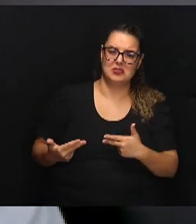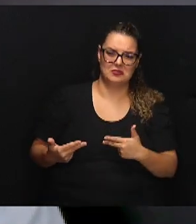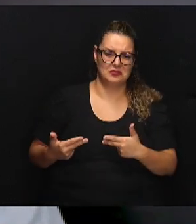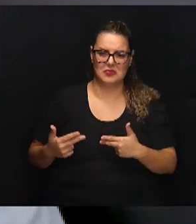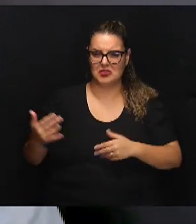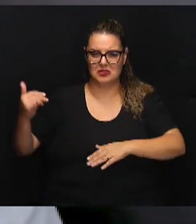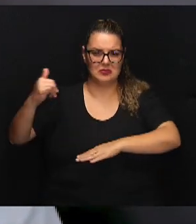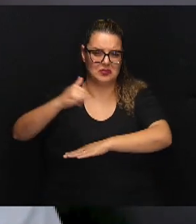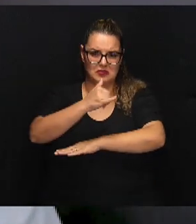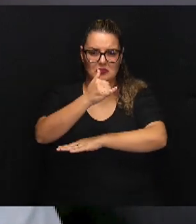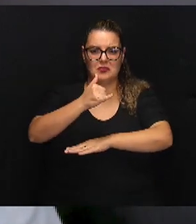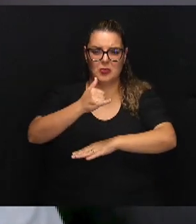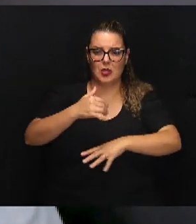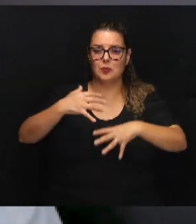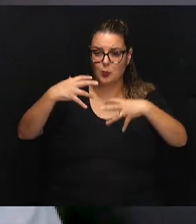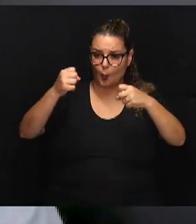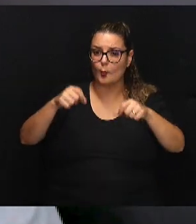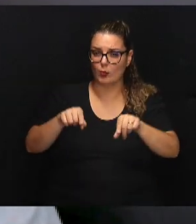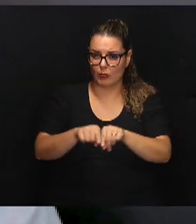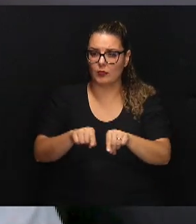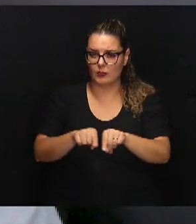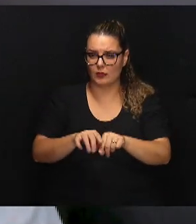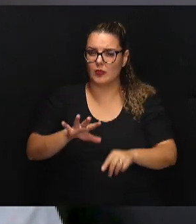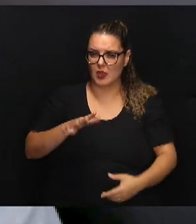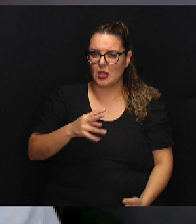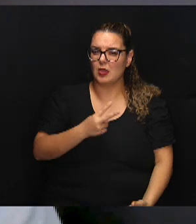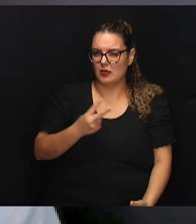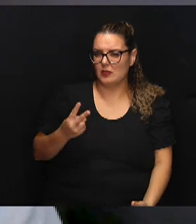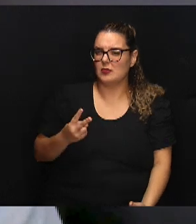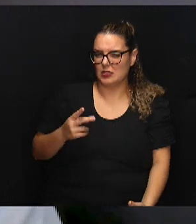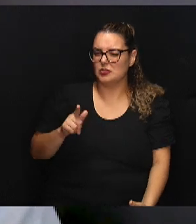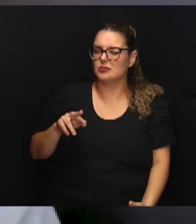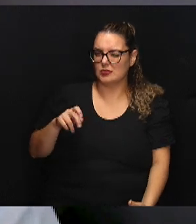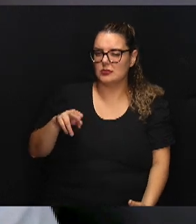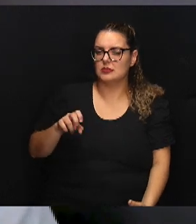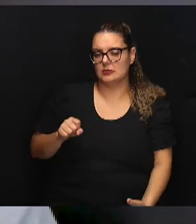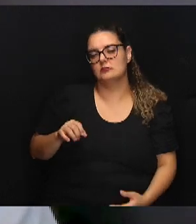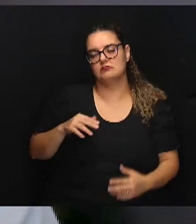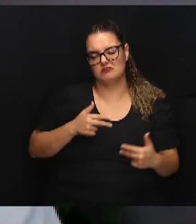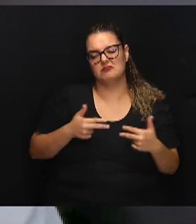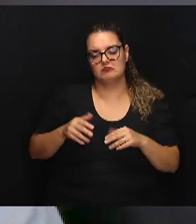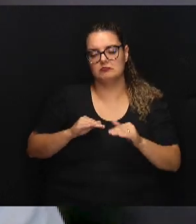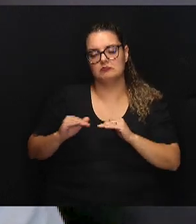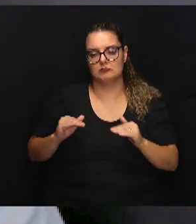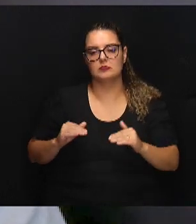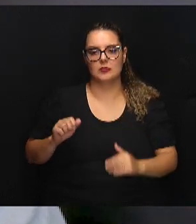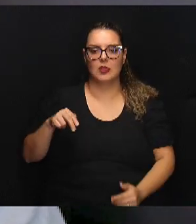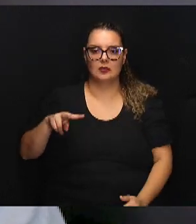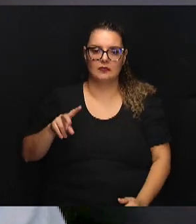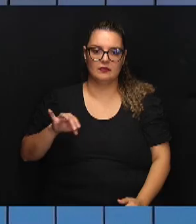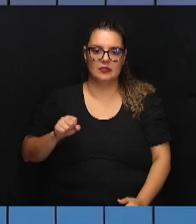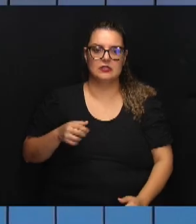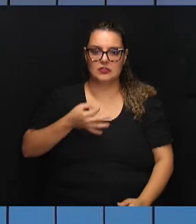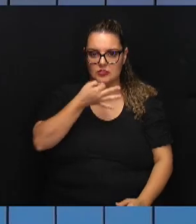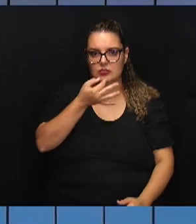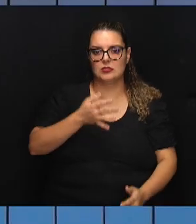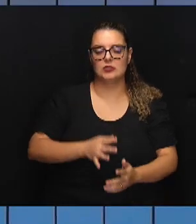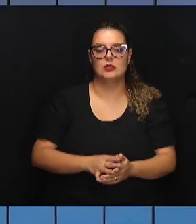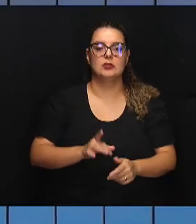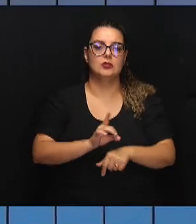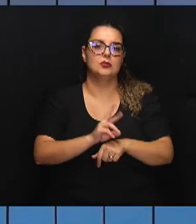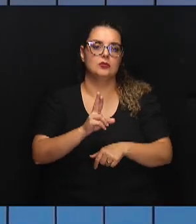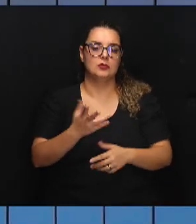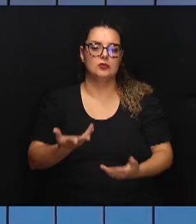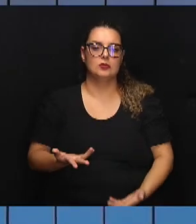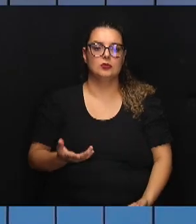onde é um ambiente bastante seco também, é em torno de 22 graus, né? Então, está dentro dessa margem aí que a Anvisa sugere. Doutor,